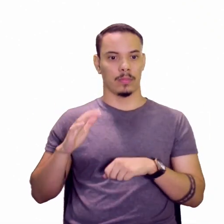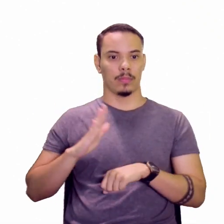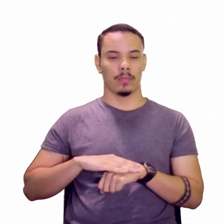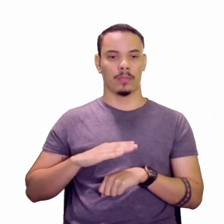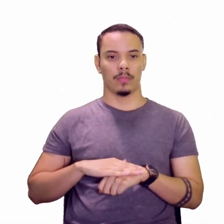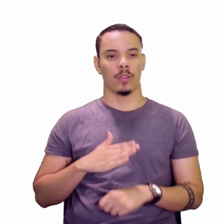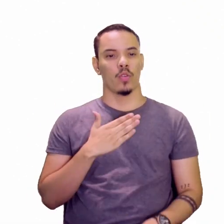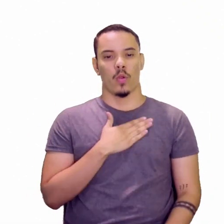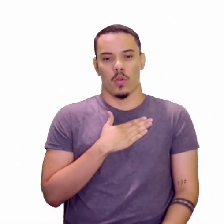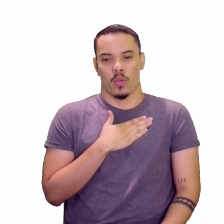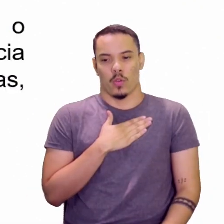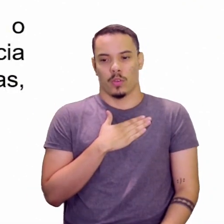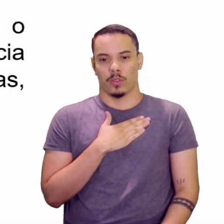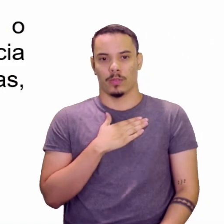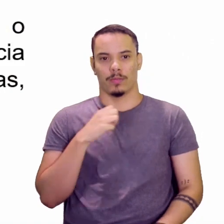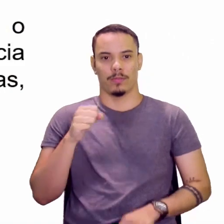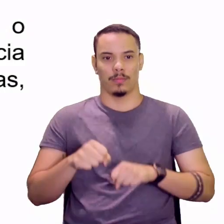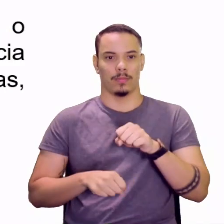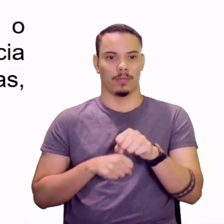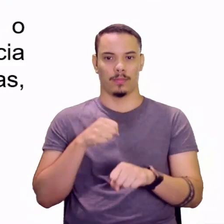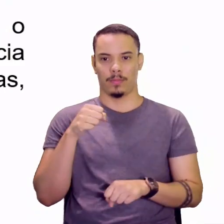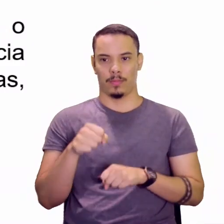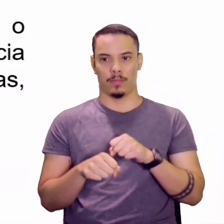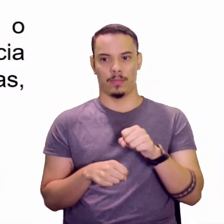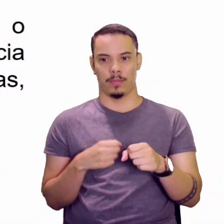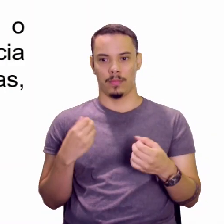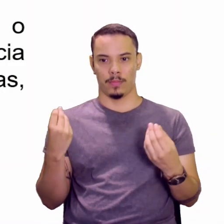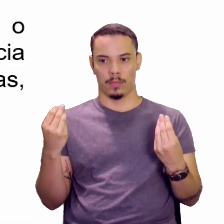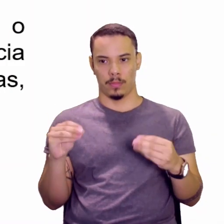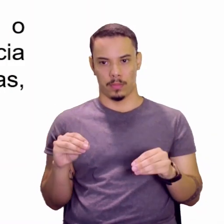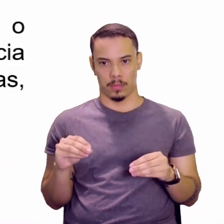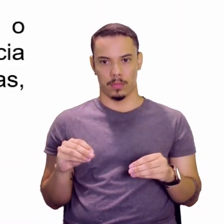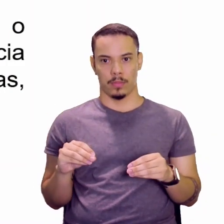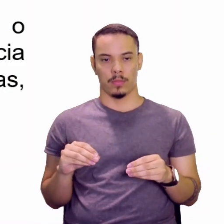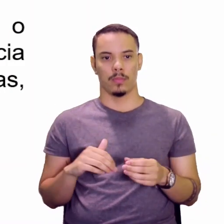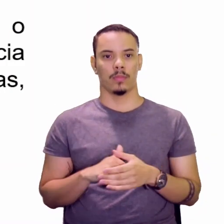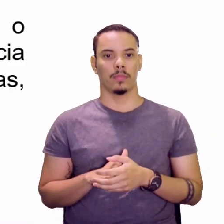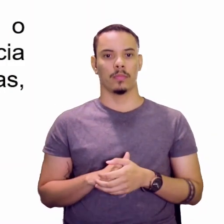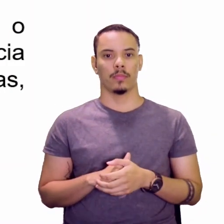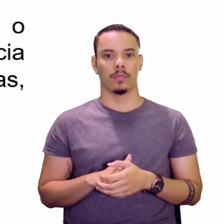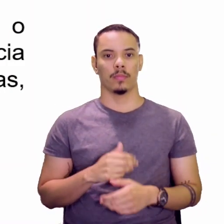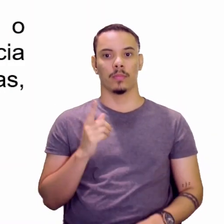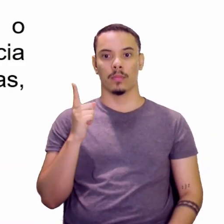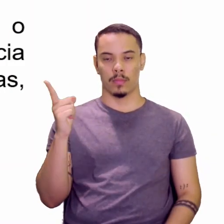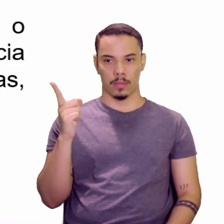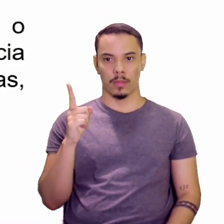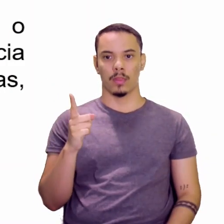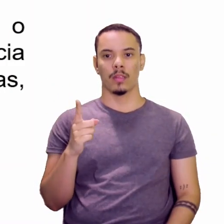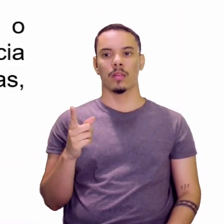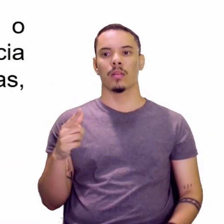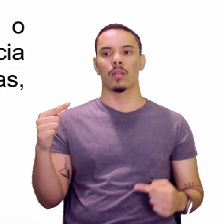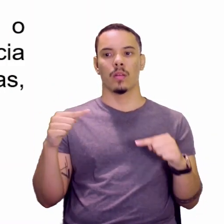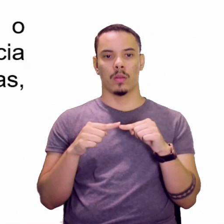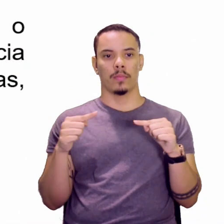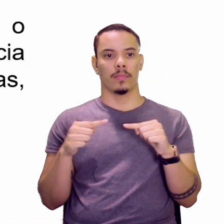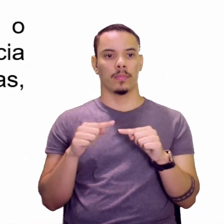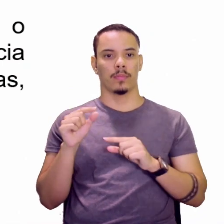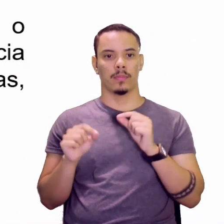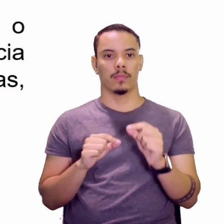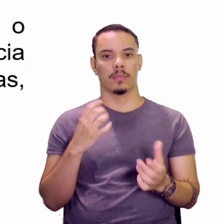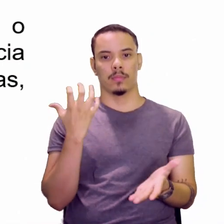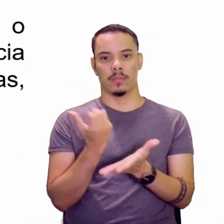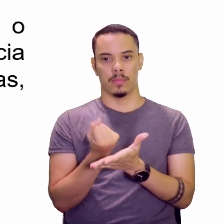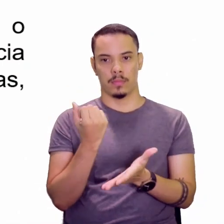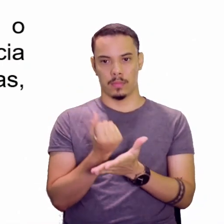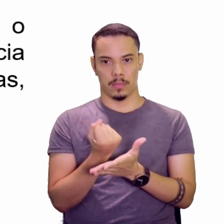só. Eu gosto muito de bike, então fiz uma questãozinha aqui, ó. O Strava, ele é um aplicativo que combina o rastreamento de